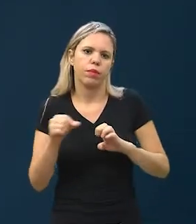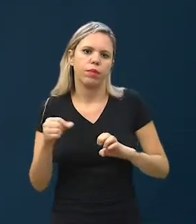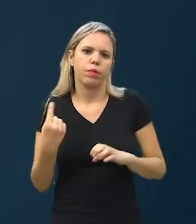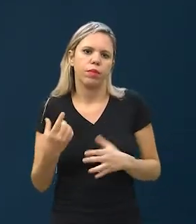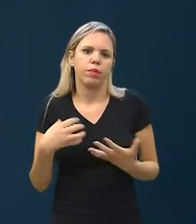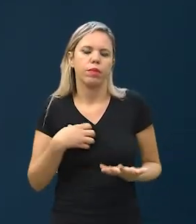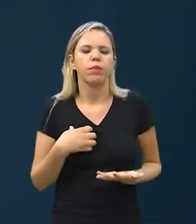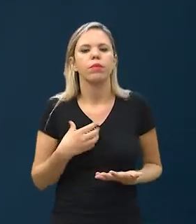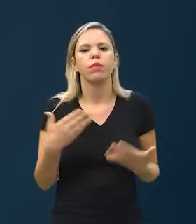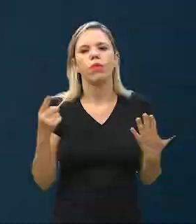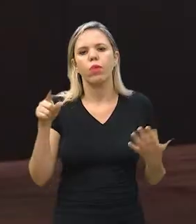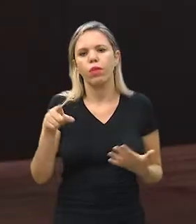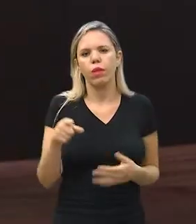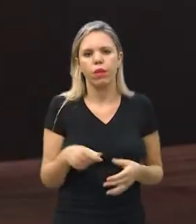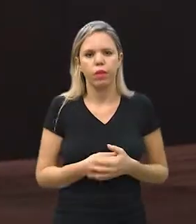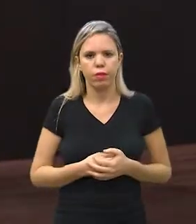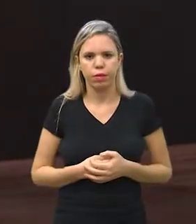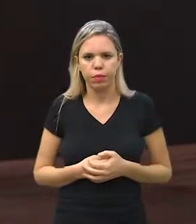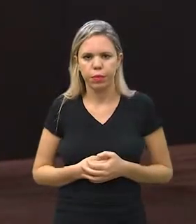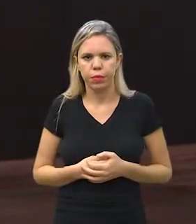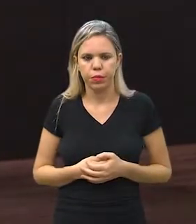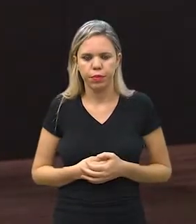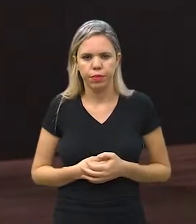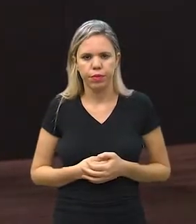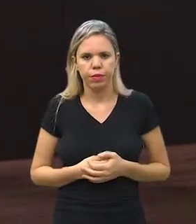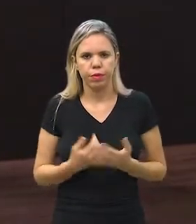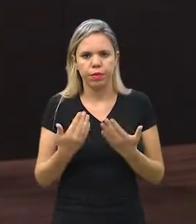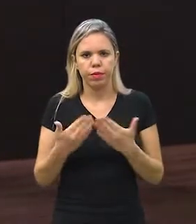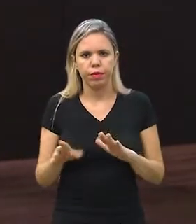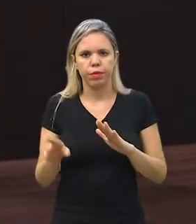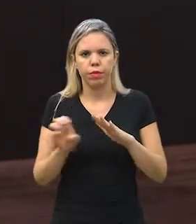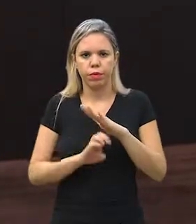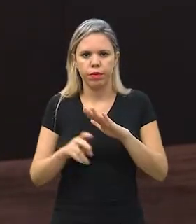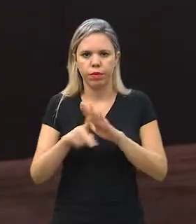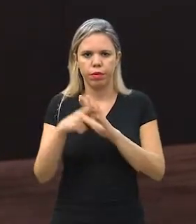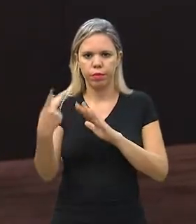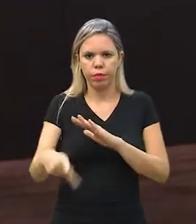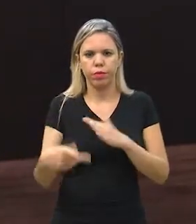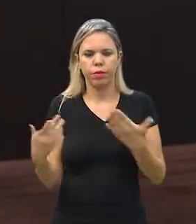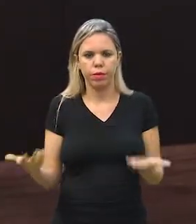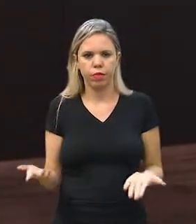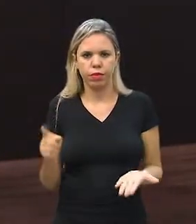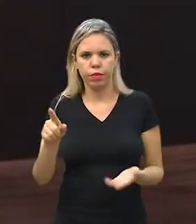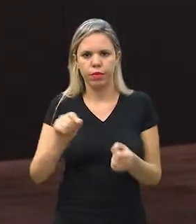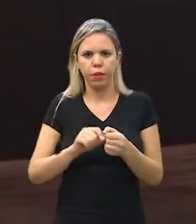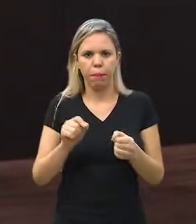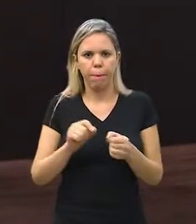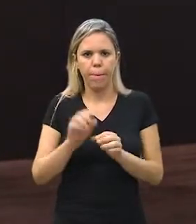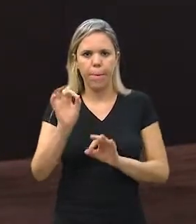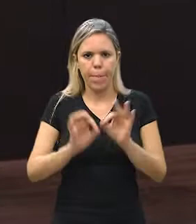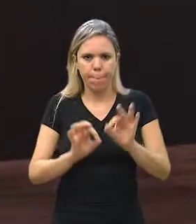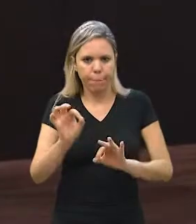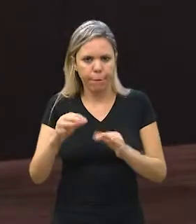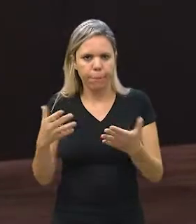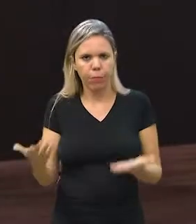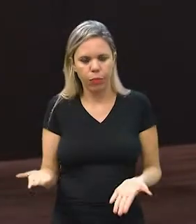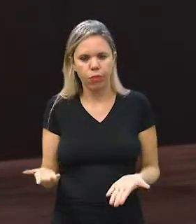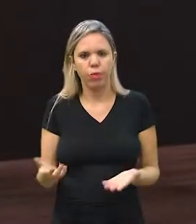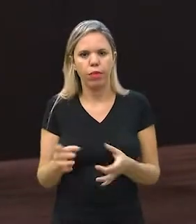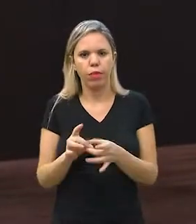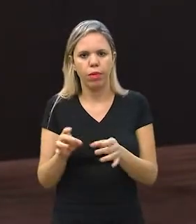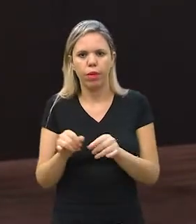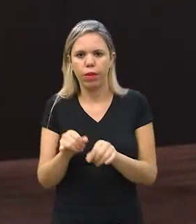sozinho, empreendedor sozinho mesmo. Gustavo, quando você decidiu que abrir o seu próprio negócio, você fez